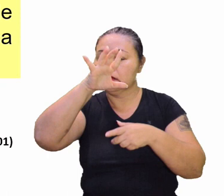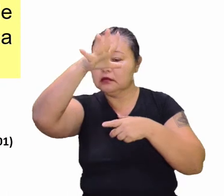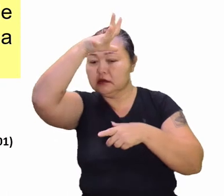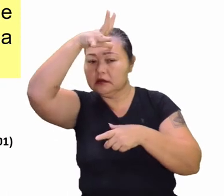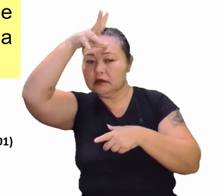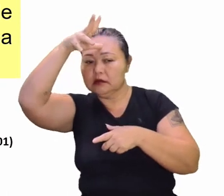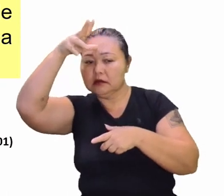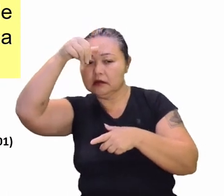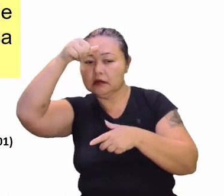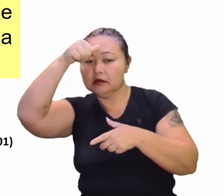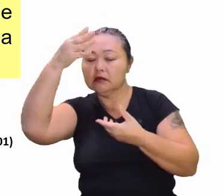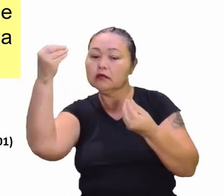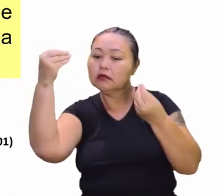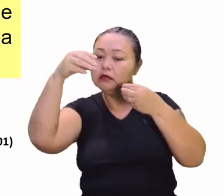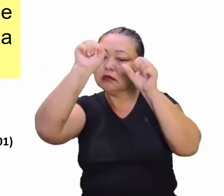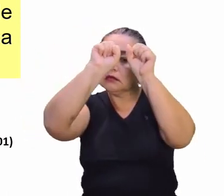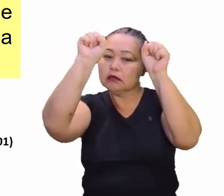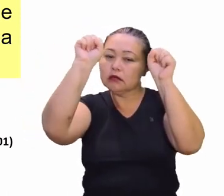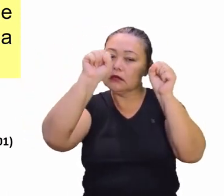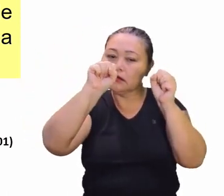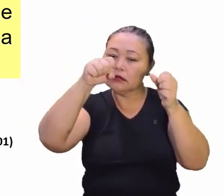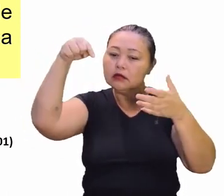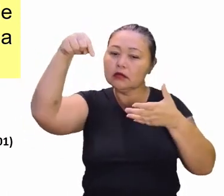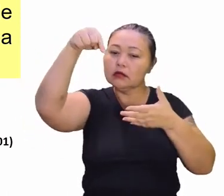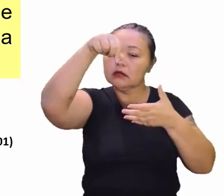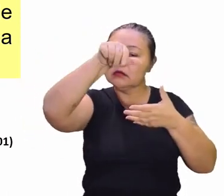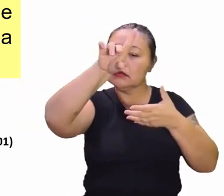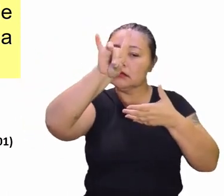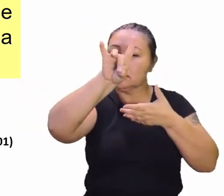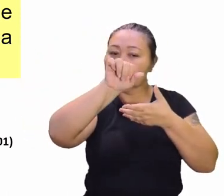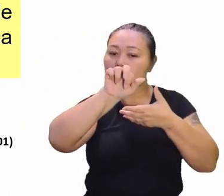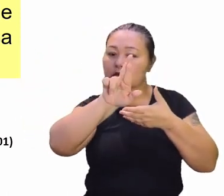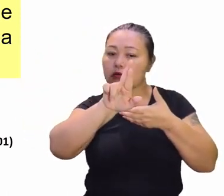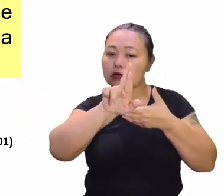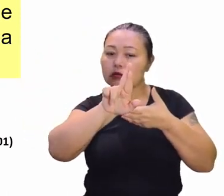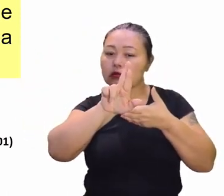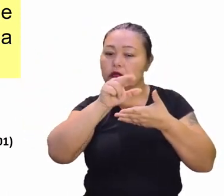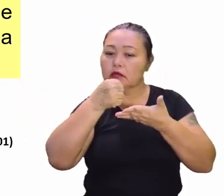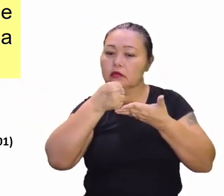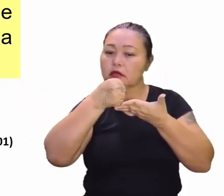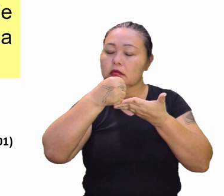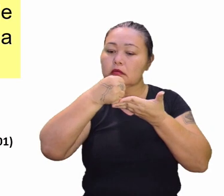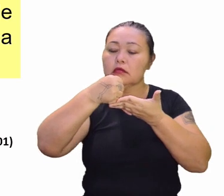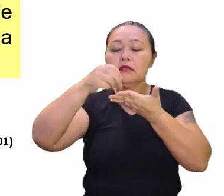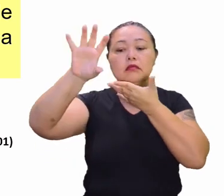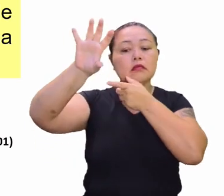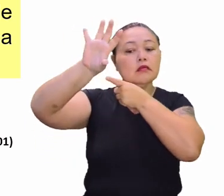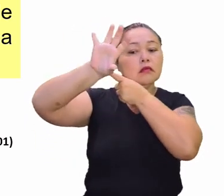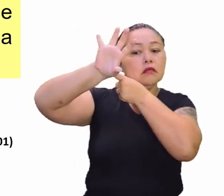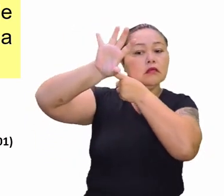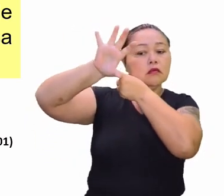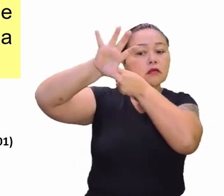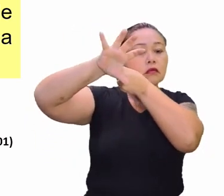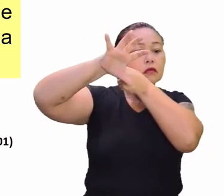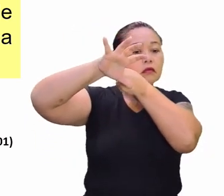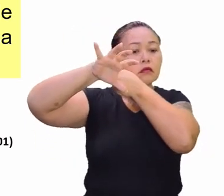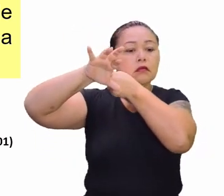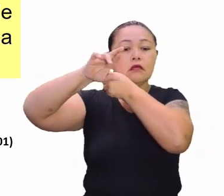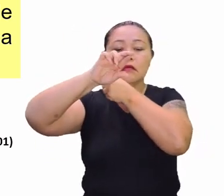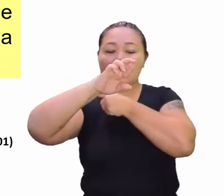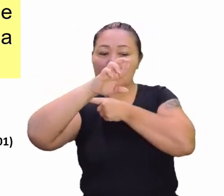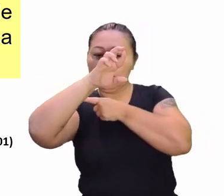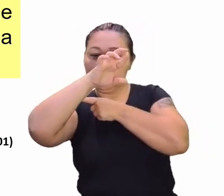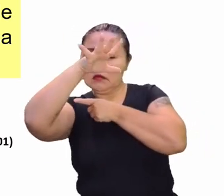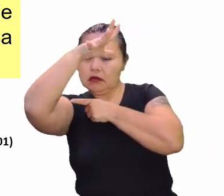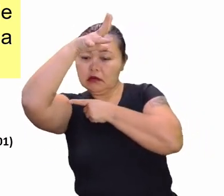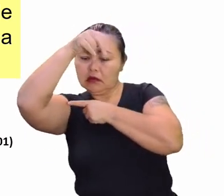Amazônia, e ele consiste no sistema de radares com apoio de satélites que permite